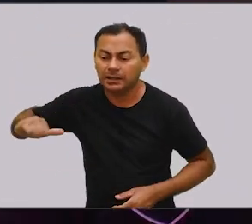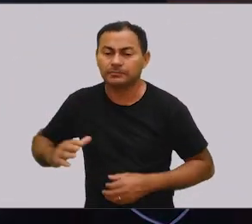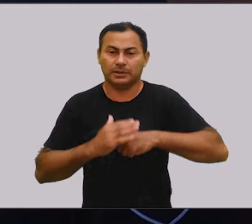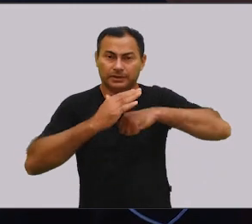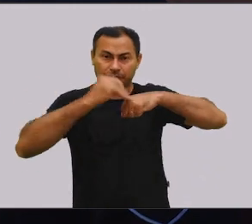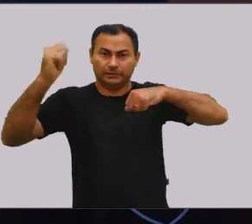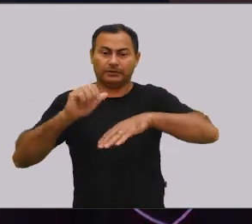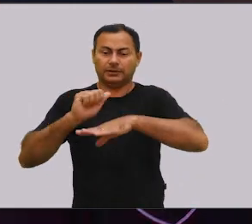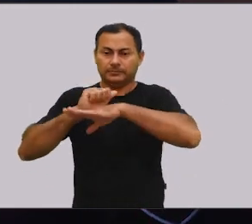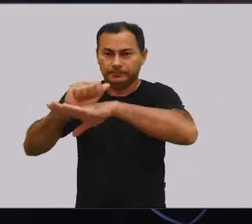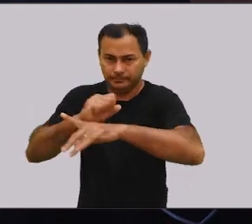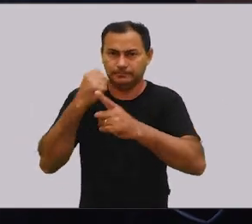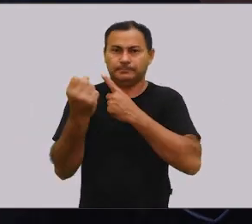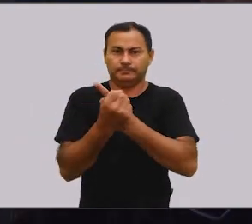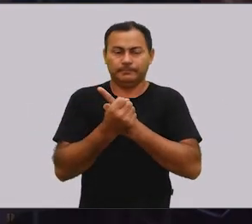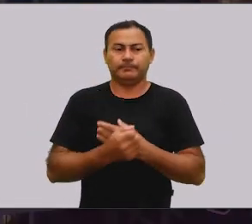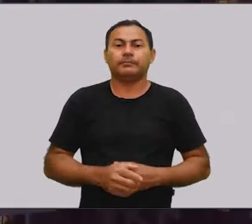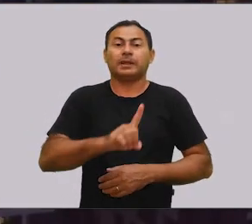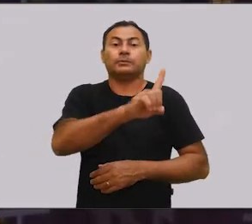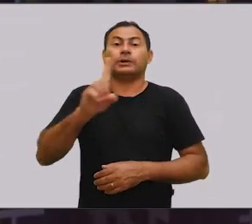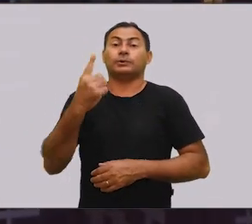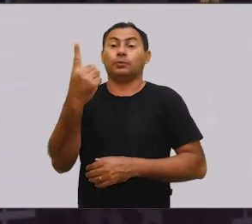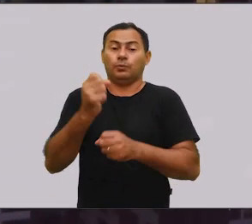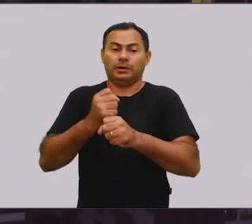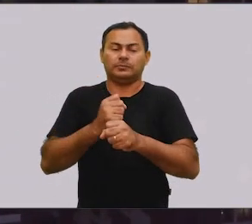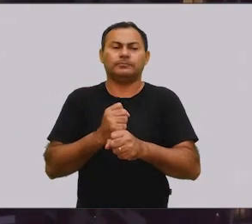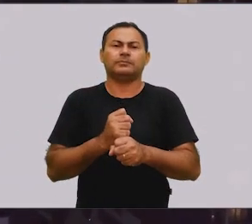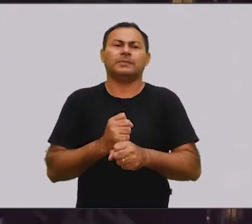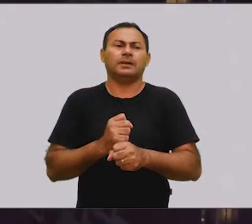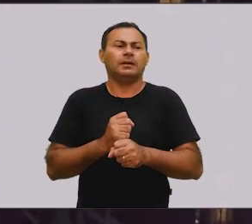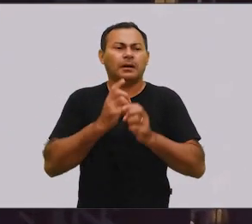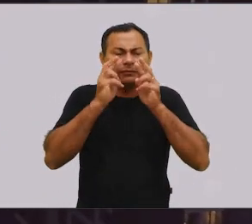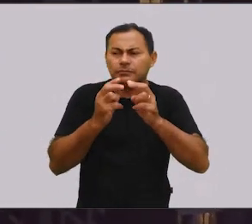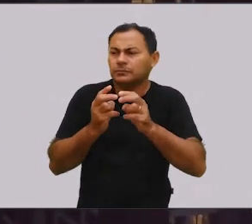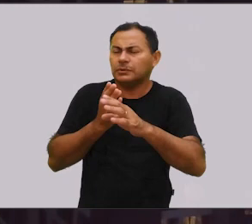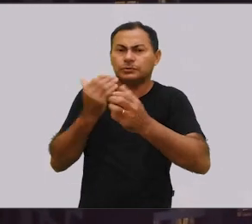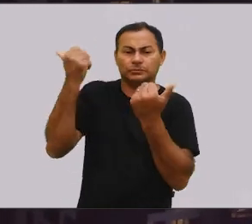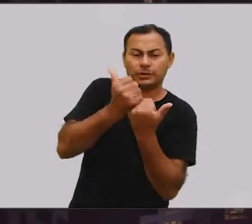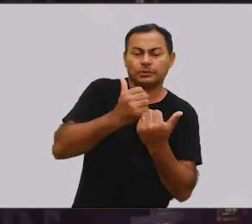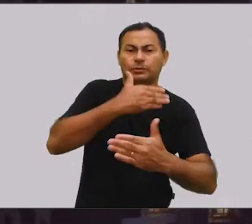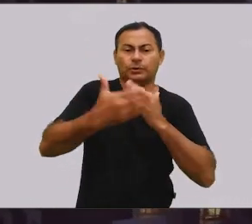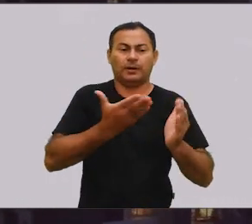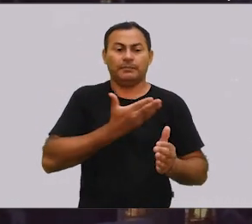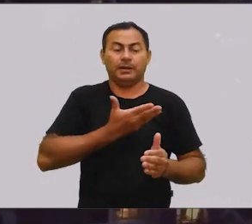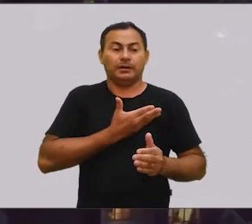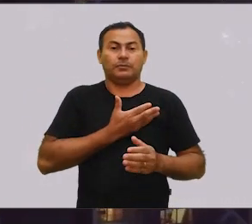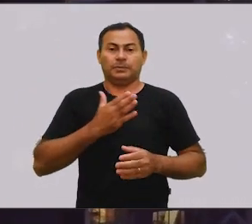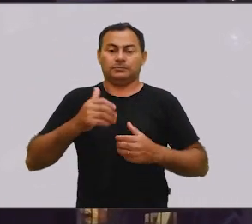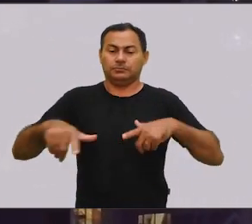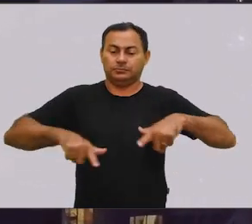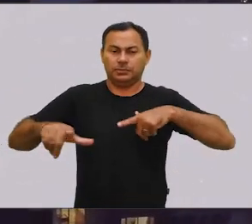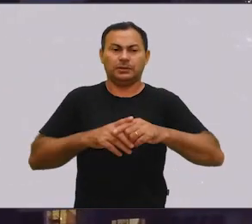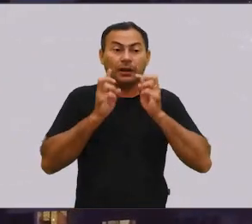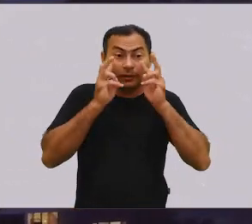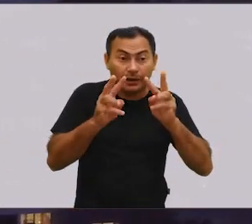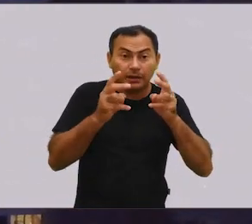crianças, chamava a assistência social. Durante um ano, eu substituí todos os meus colegas nesse plantão e fiquei impressionado